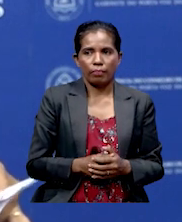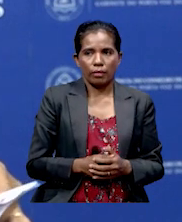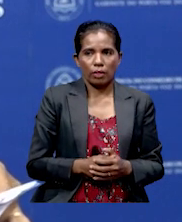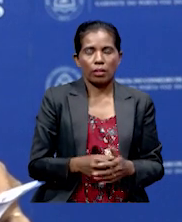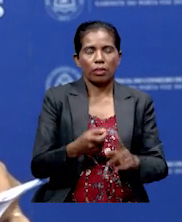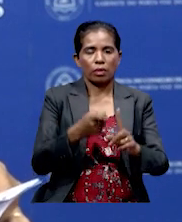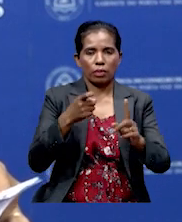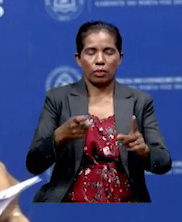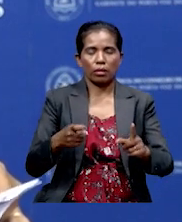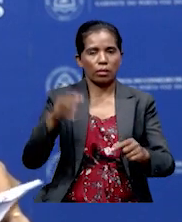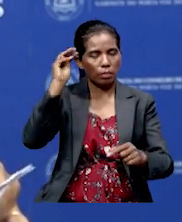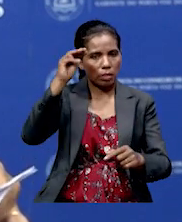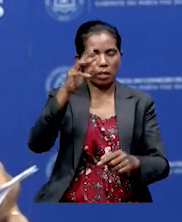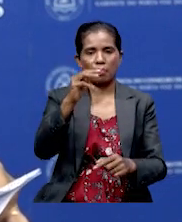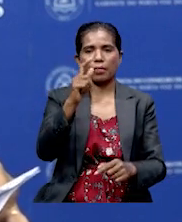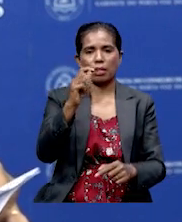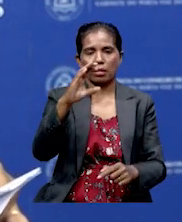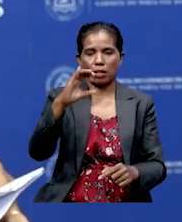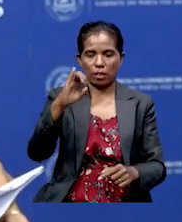composto moço, senhor ministro Turismo,